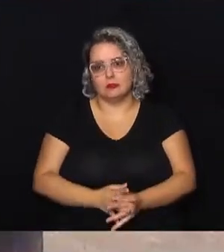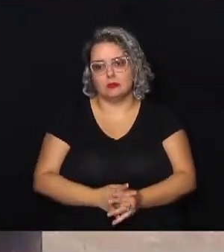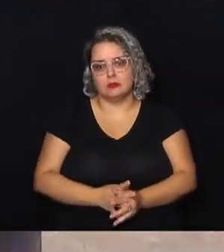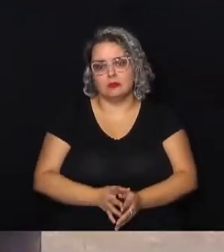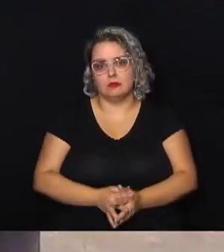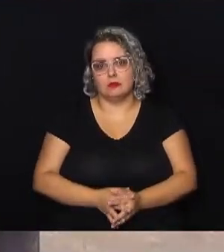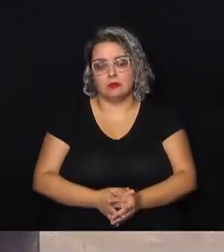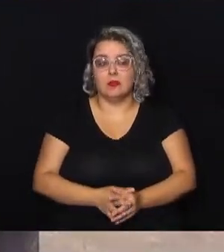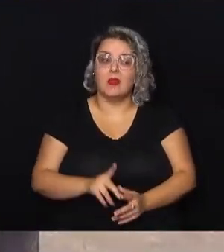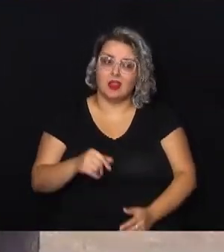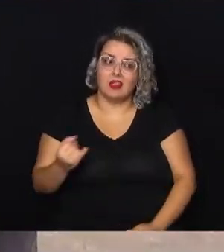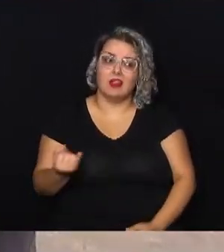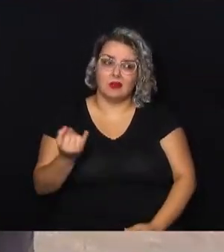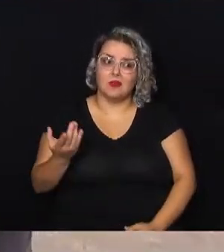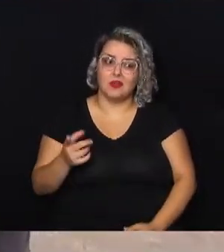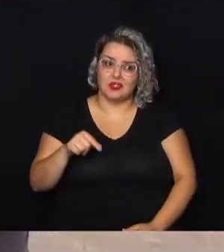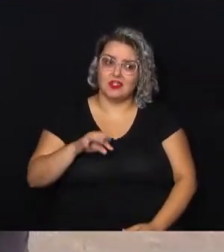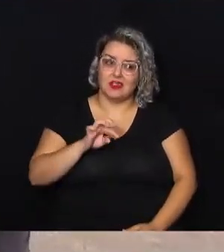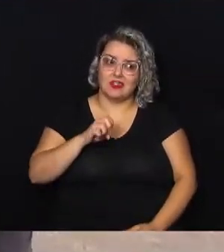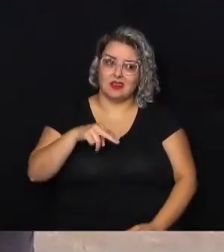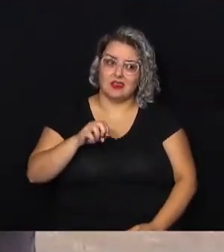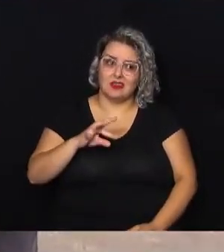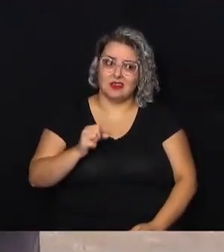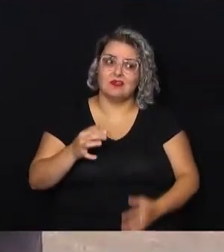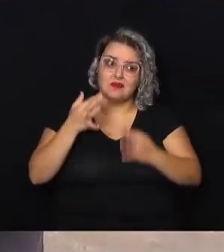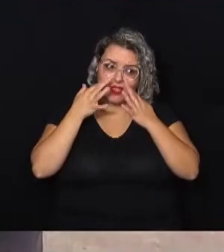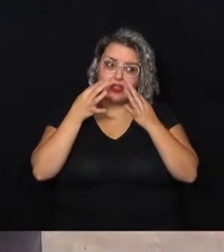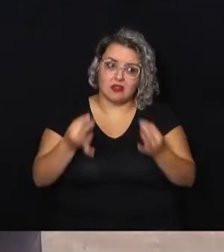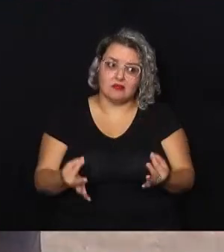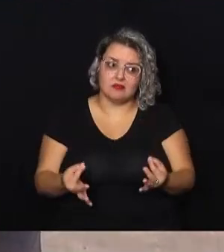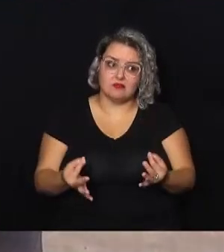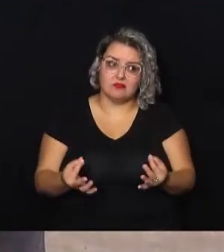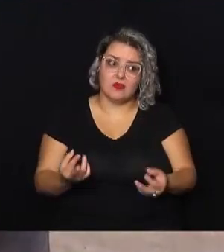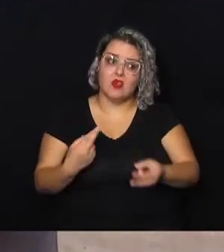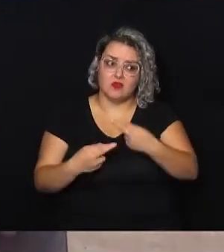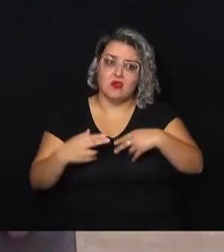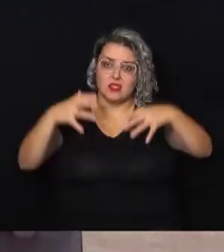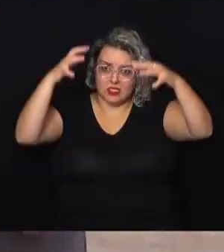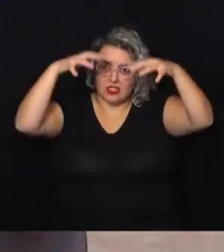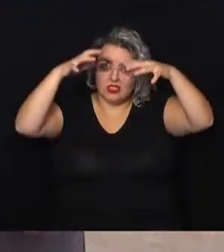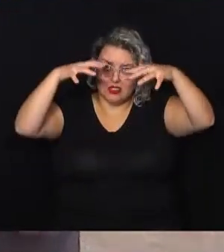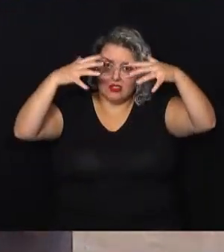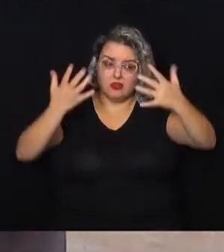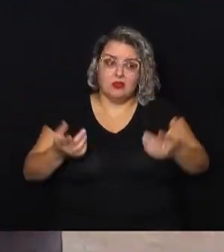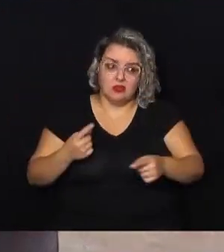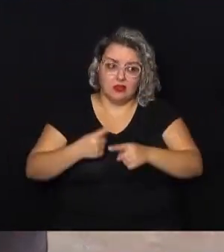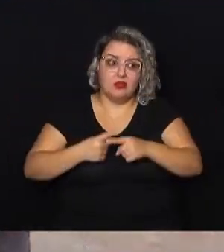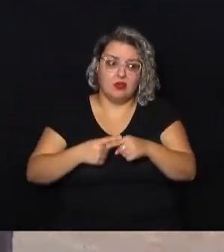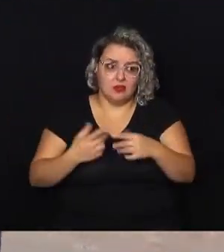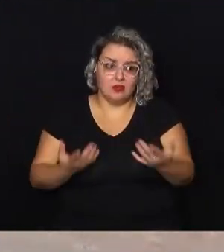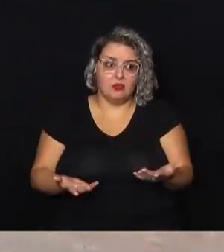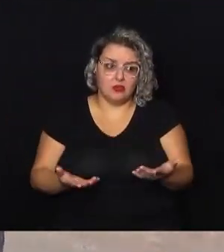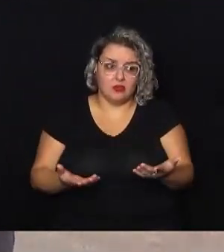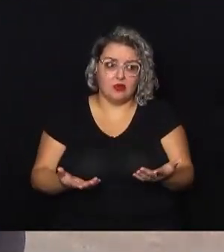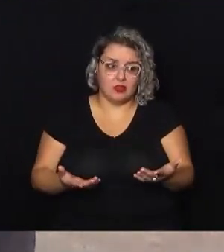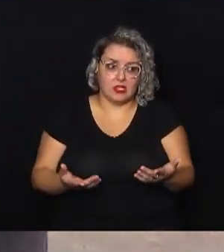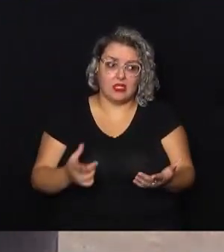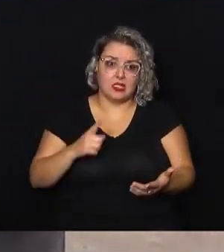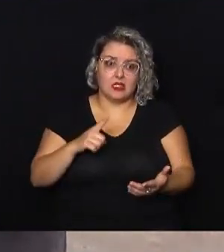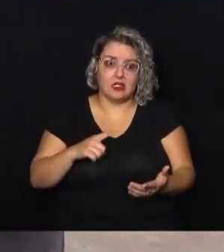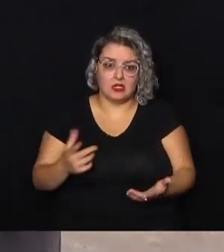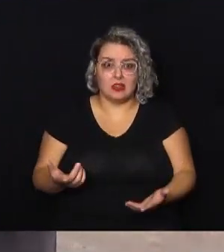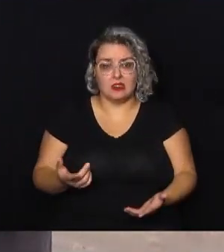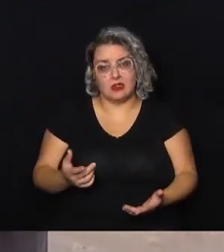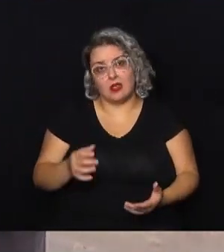E é importante também, né, Tenente, que as pessoas fiquem atentas com relação à chuva, né? Porque existe uma previsão de